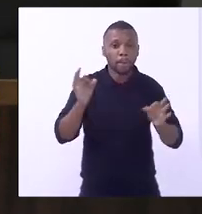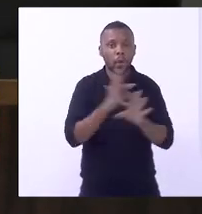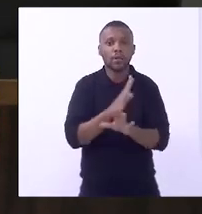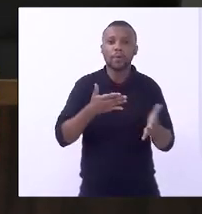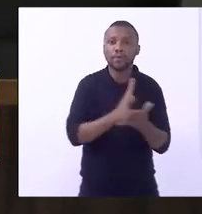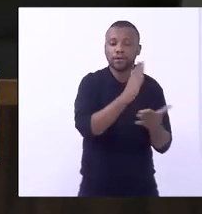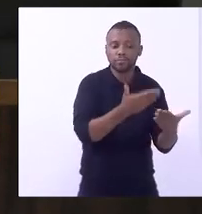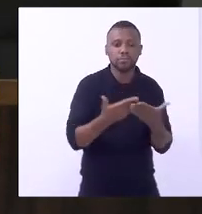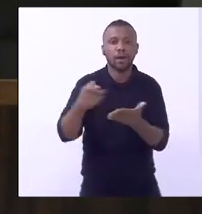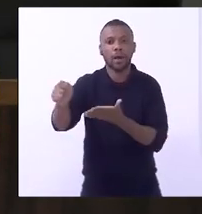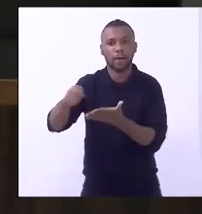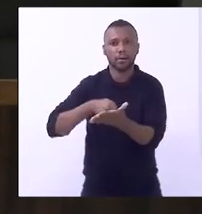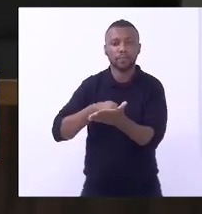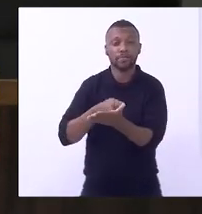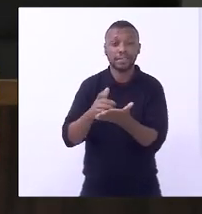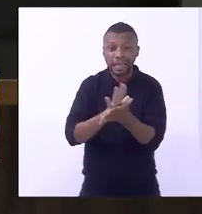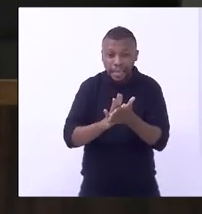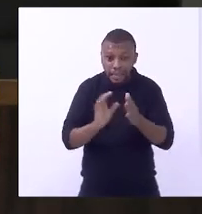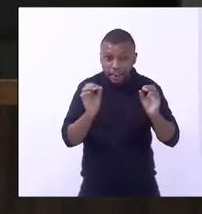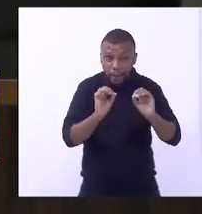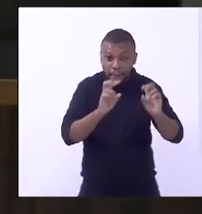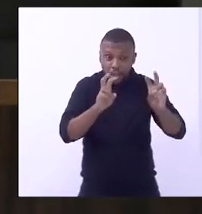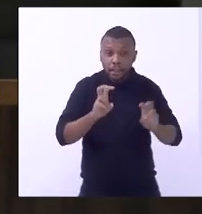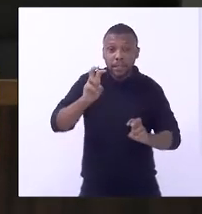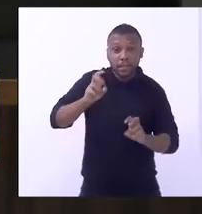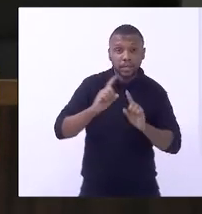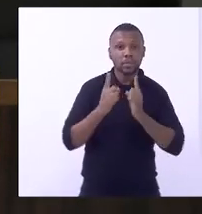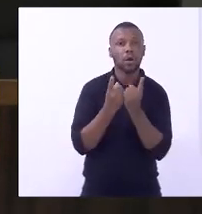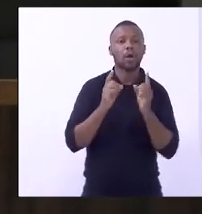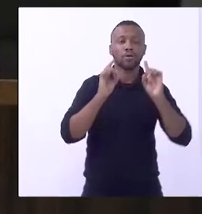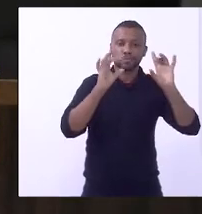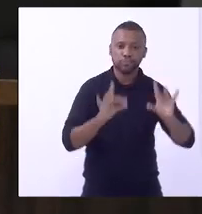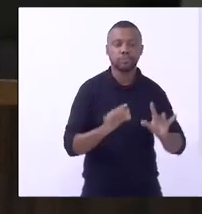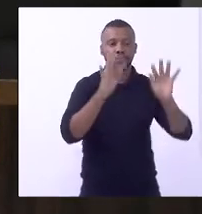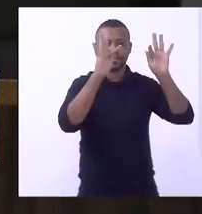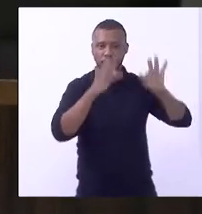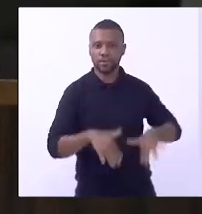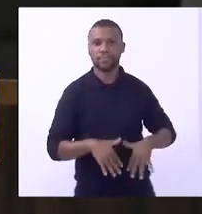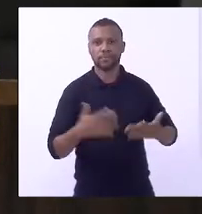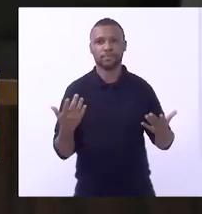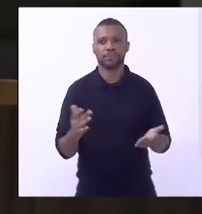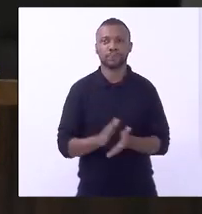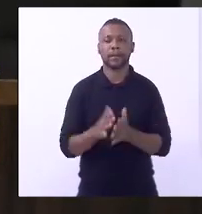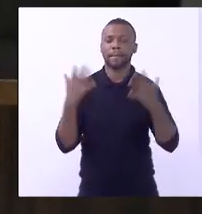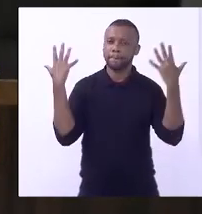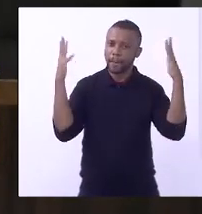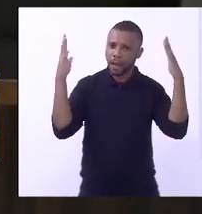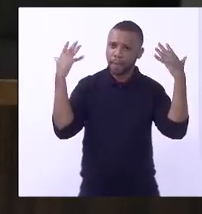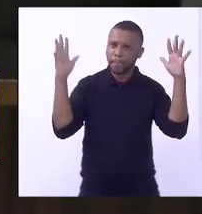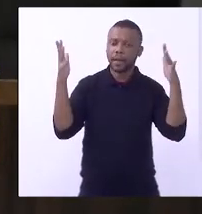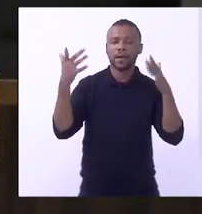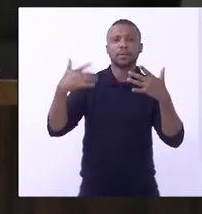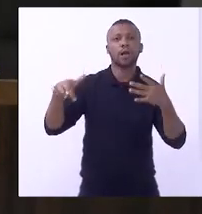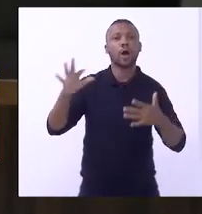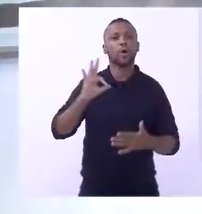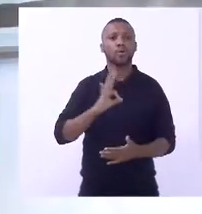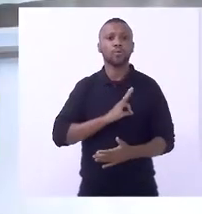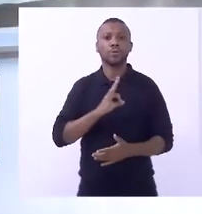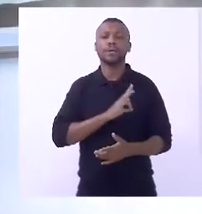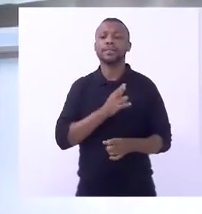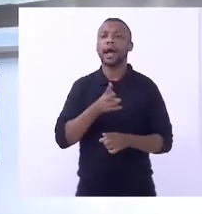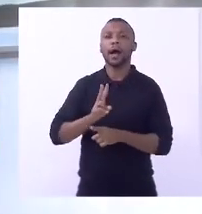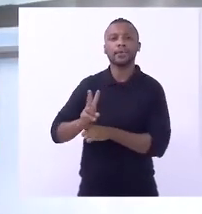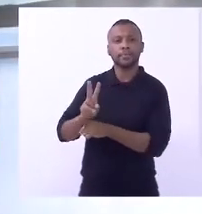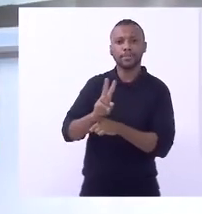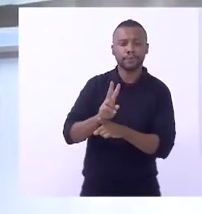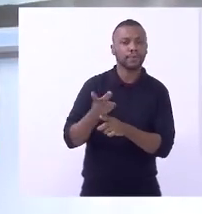Aprovado, vai autógrafo. Nada mais a tratar na quinta sessão extraordinária, mesmo está encerrada. Parabéns aos policiais penais.